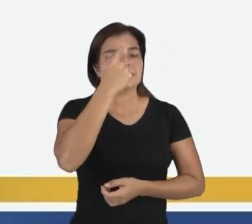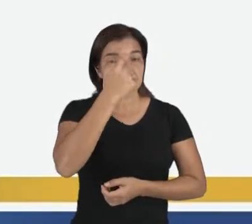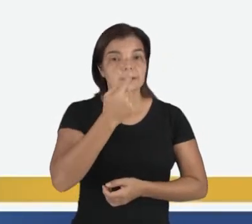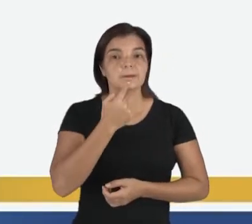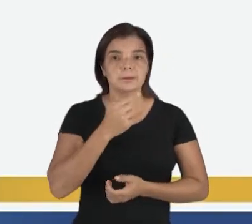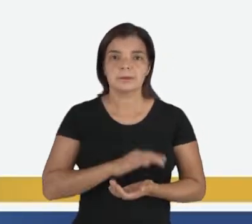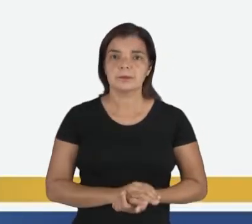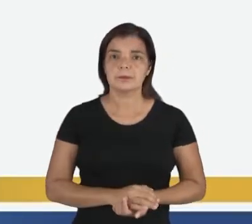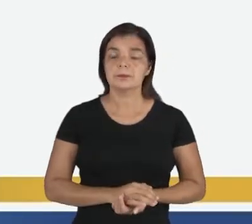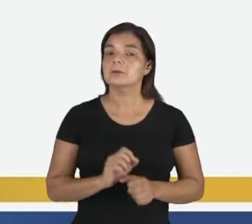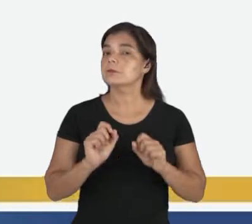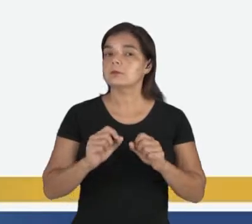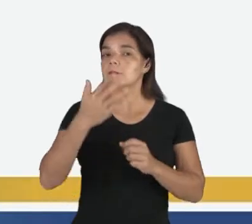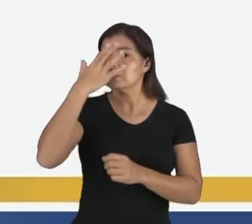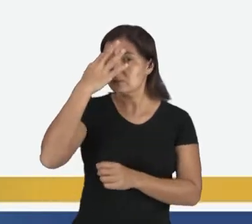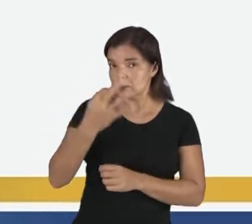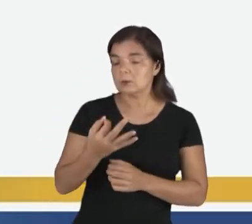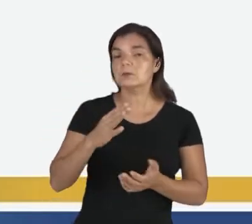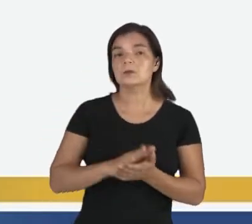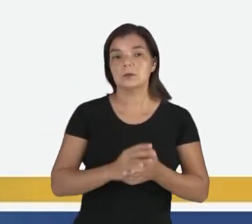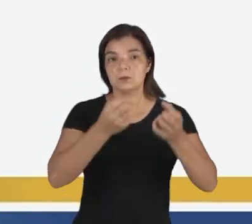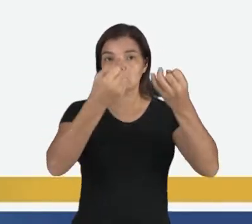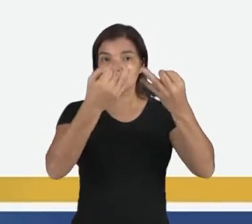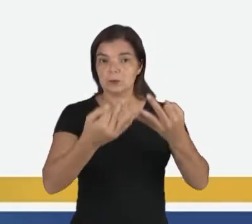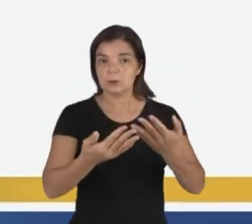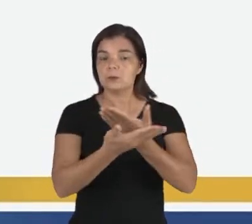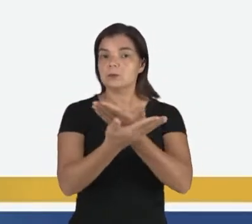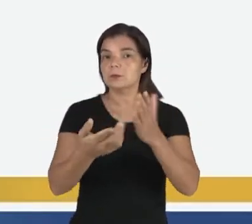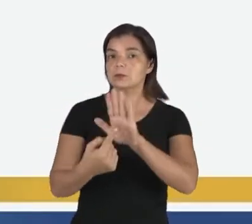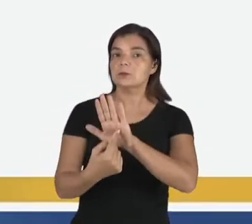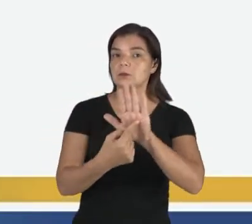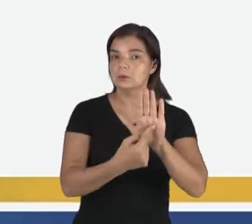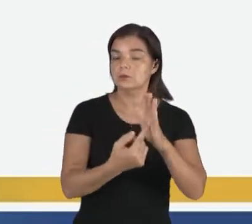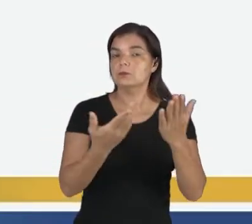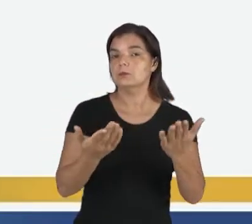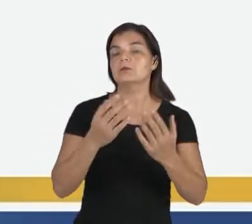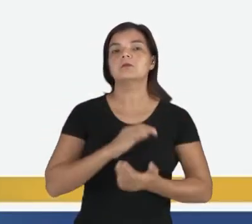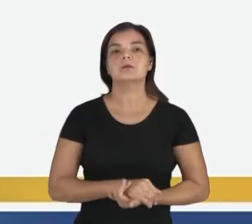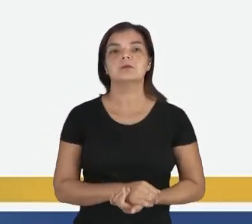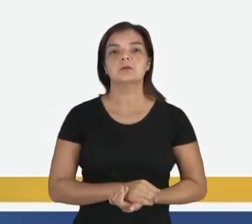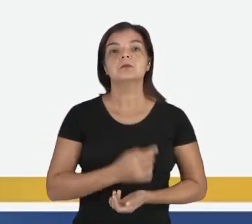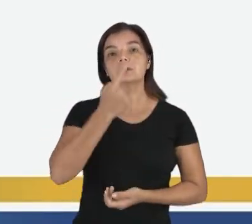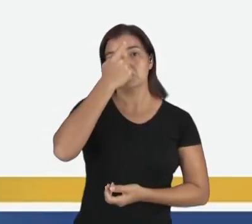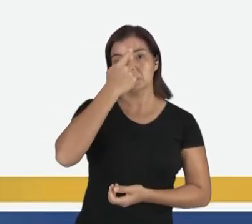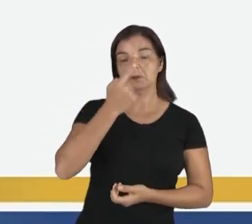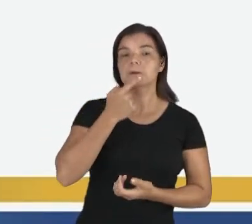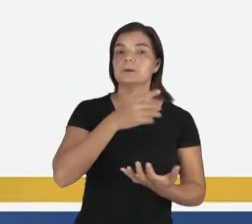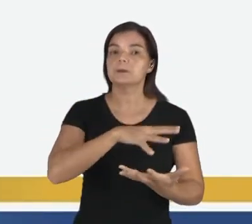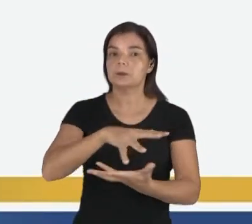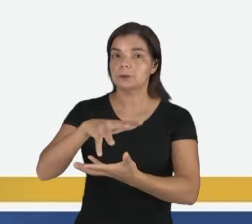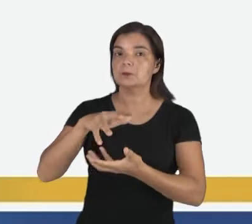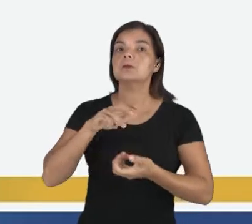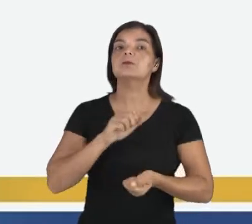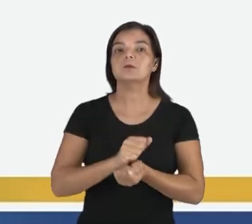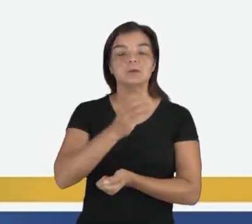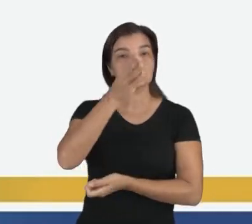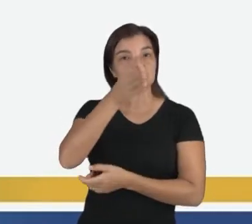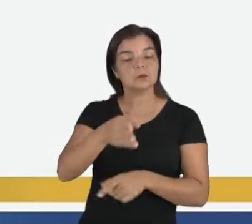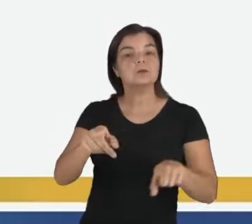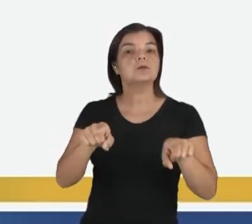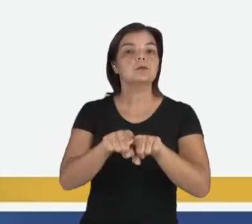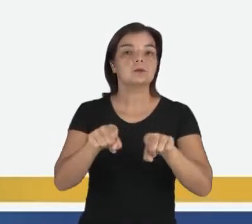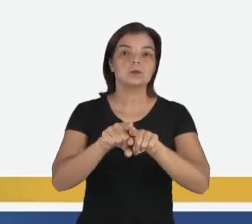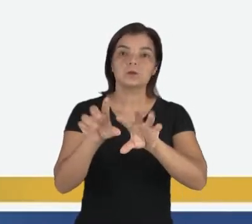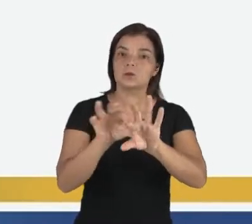imagem? Você vê na imagem justamente essa descrição que eu acabei de apresentar para vocês. A figura do planeta Terra ao centro